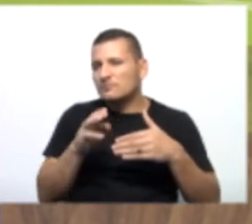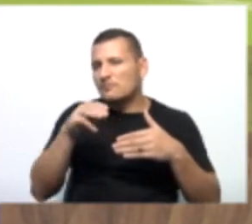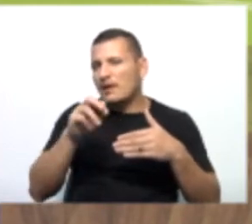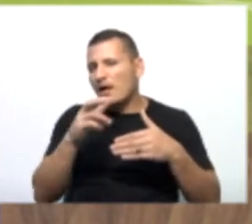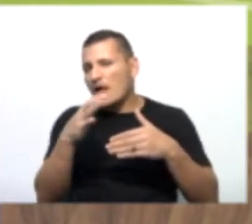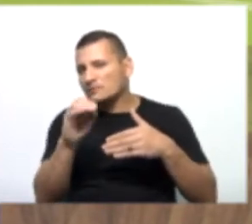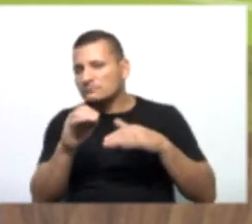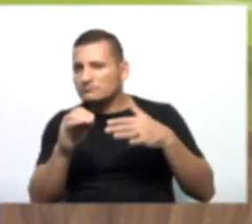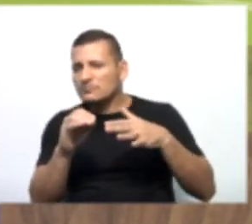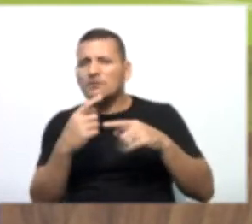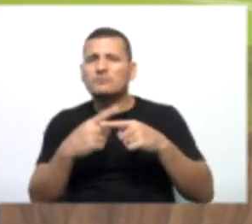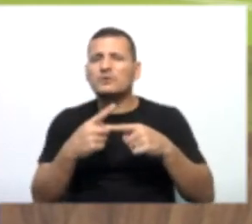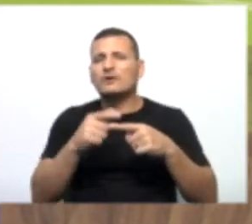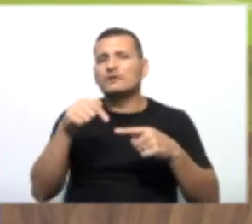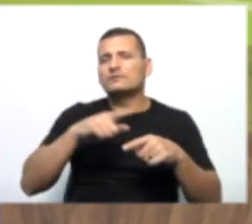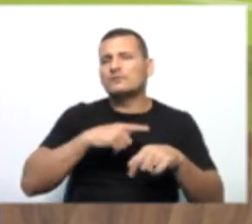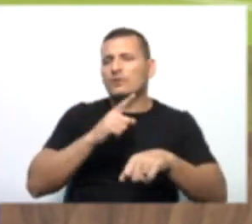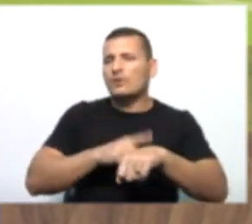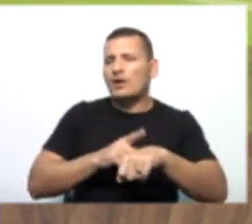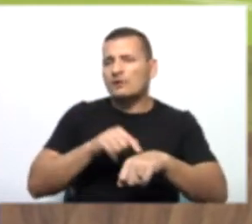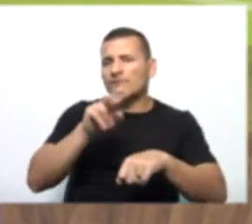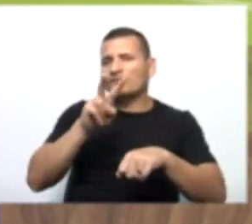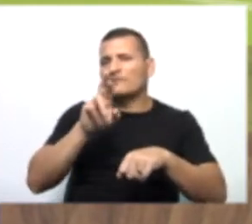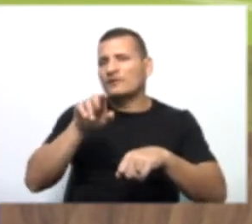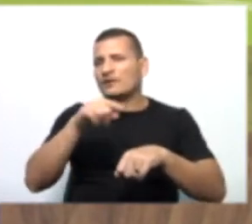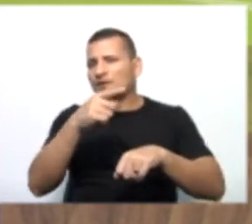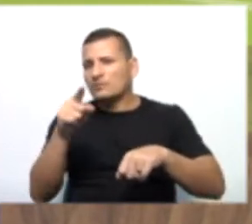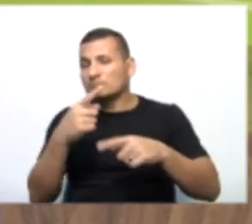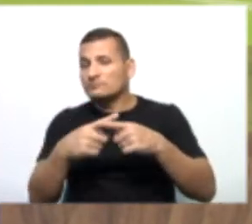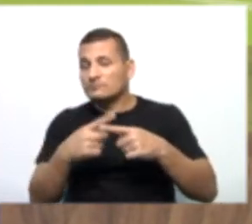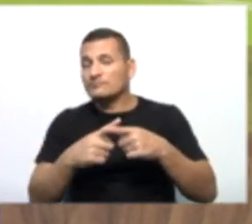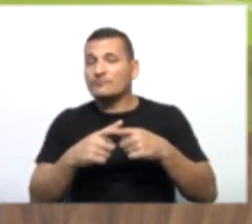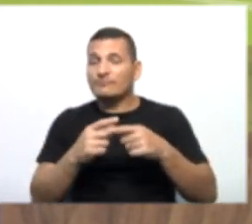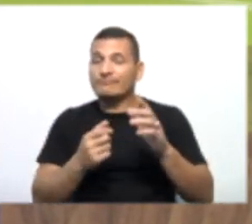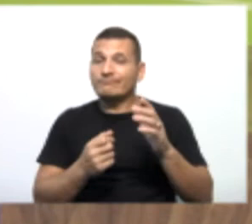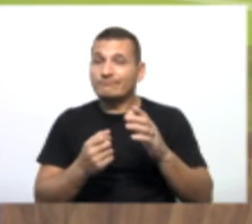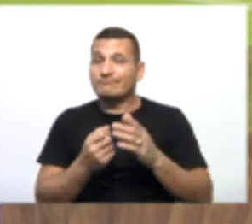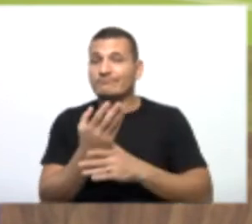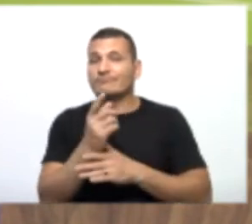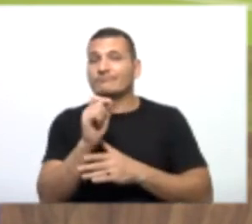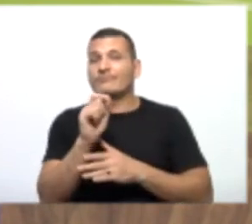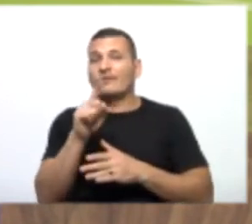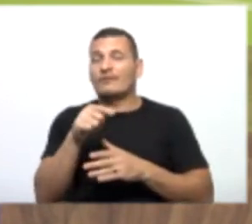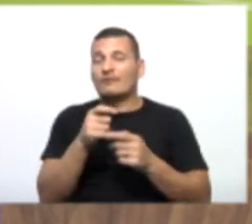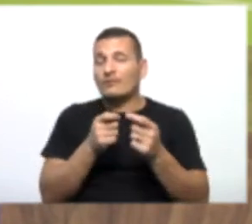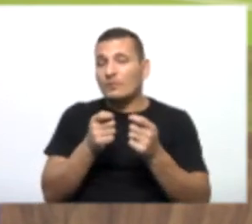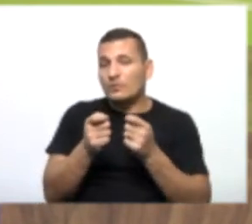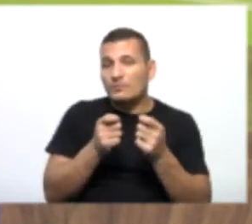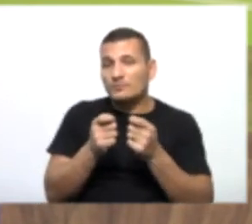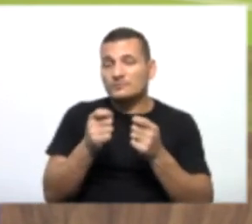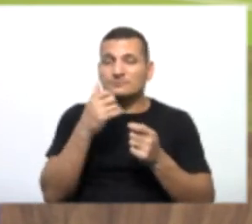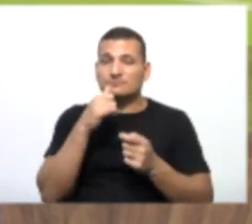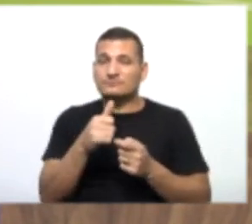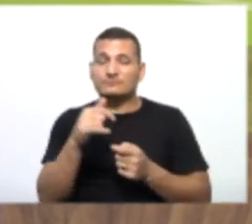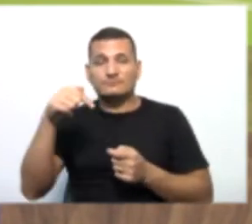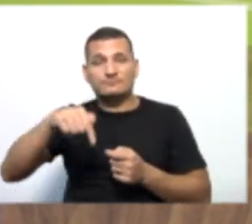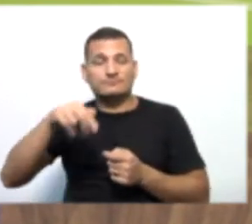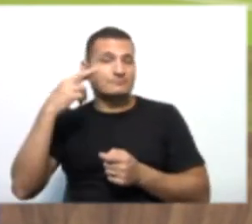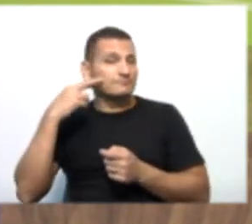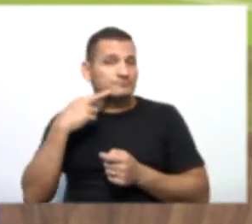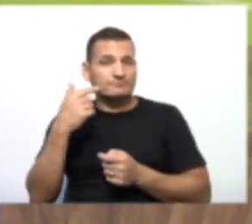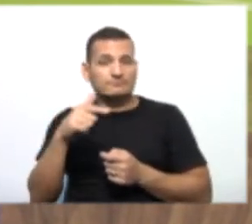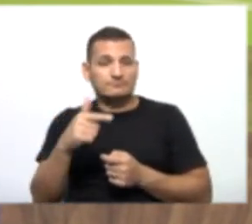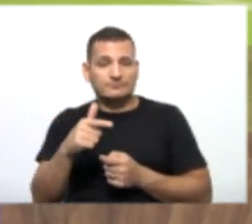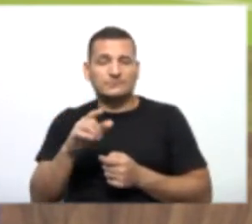Por que nós temos o horário de verão? Foi criado exatamente para que se haja aí uma economia de energia. Aqui no nosso estado nós não temos, né? Só